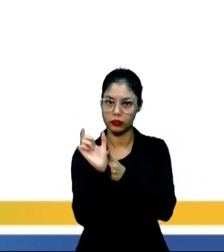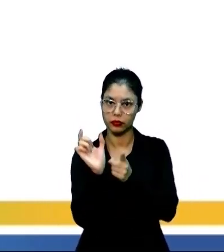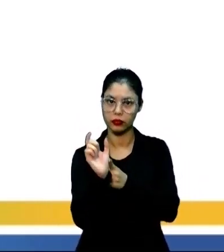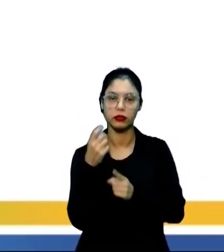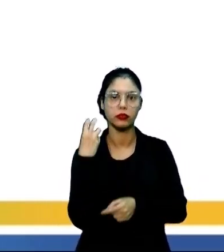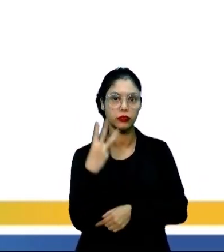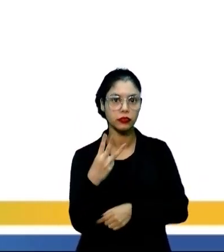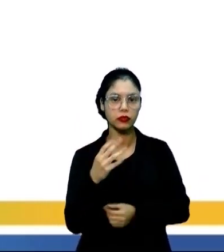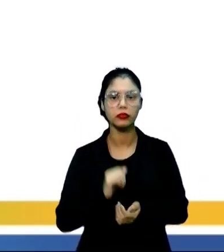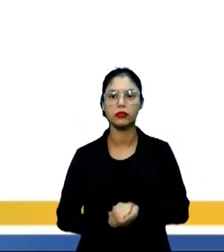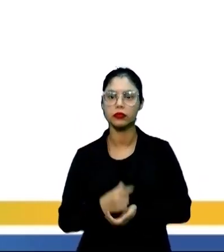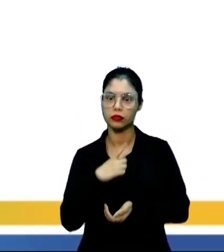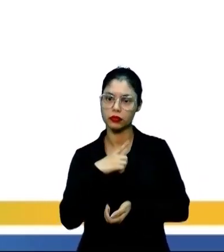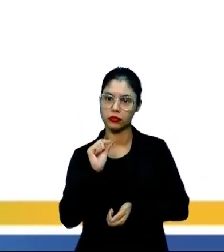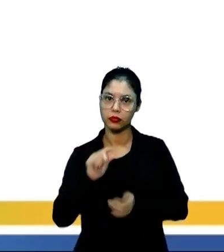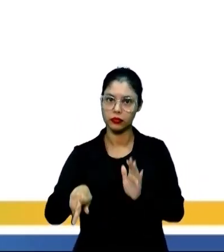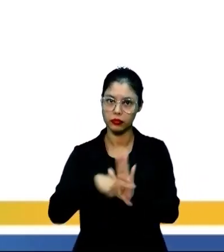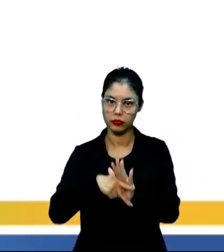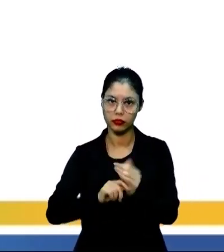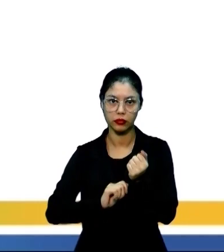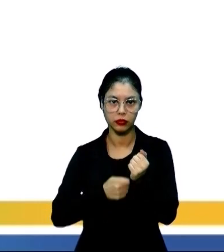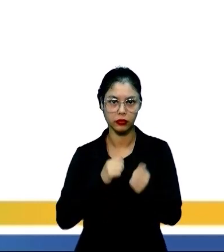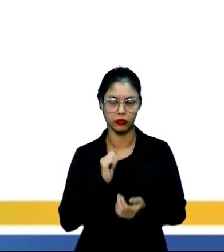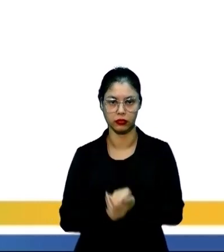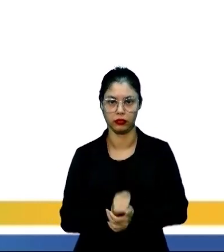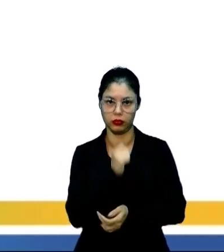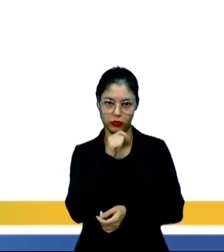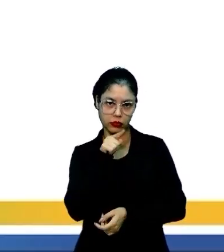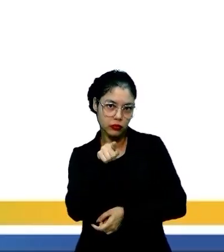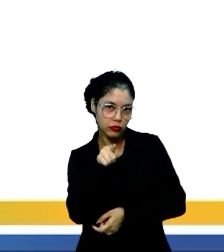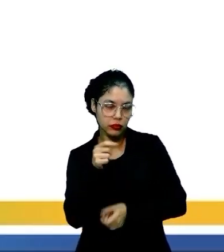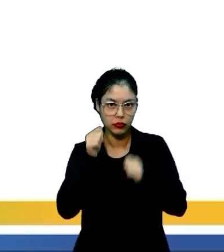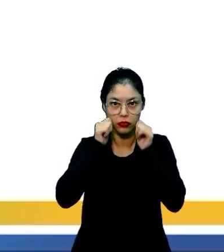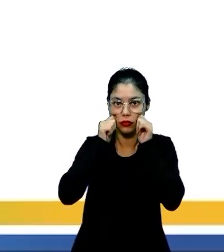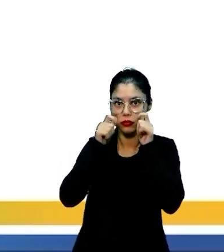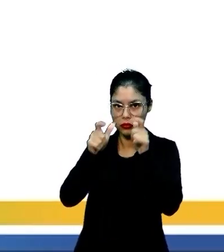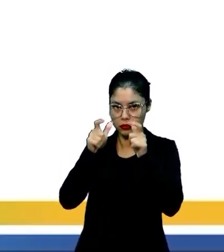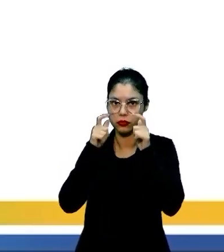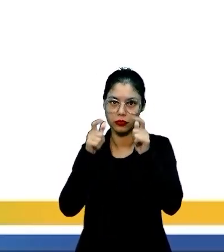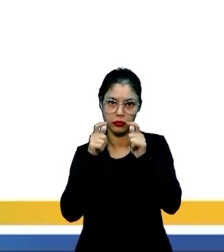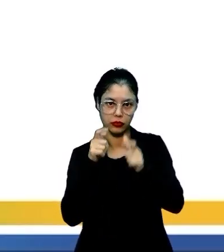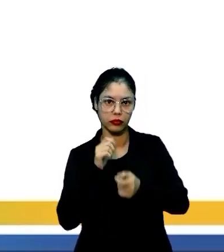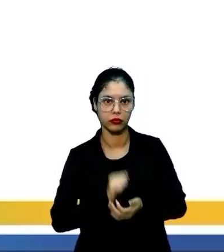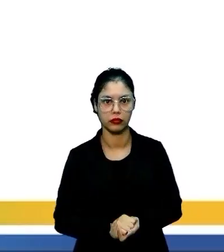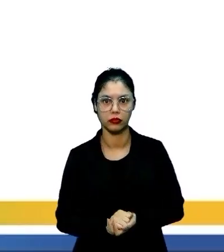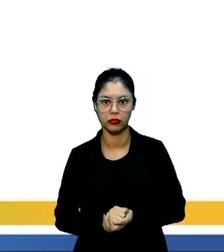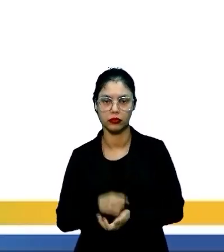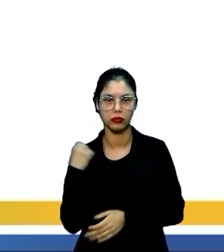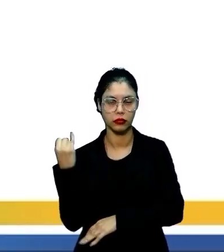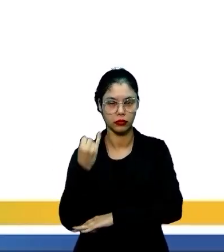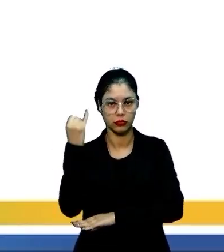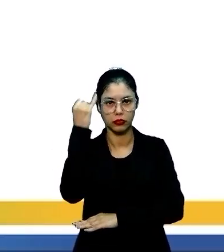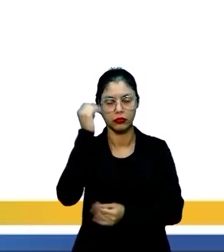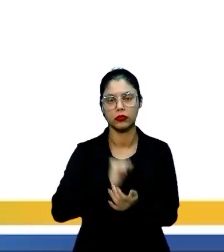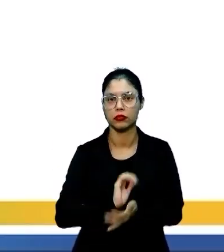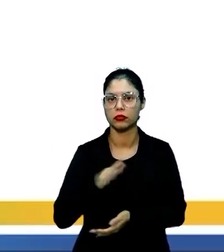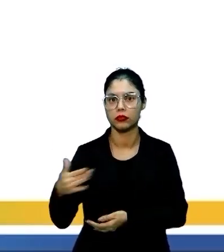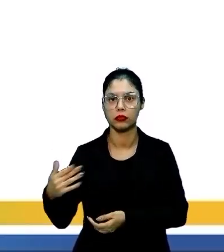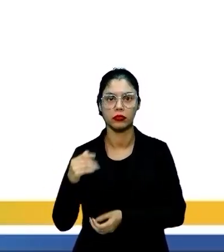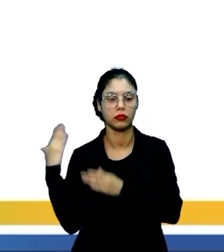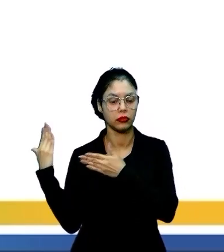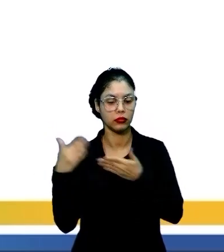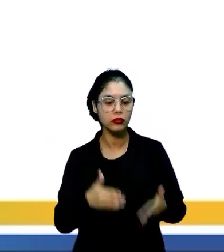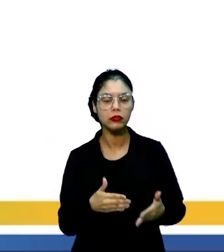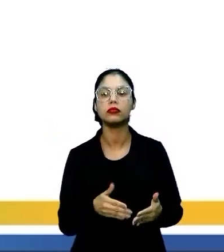palavras que são as palavras-chave que eu quero que vocês prestem bastante atenção, principalmente quando nós